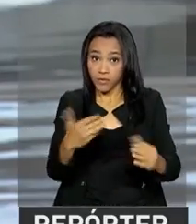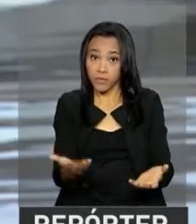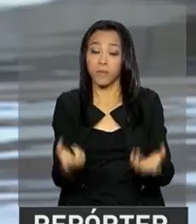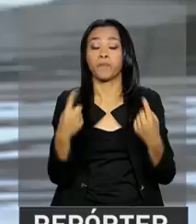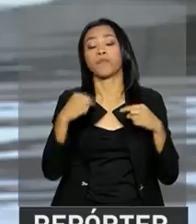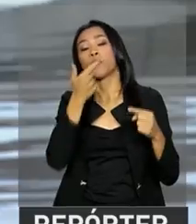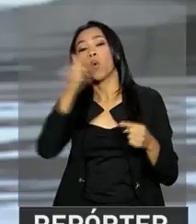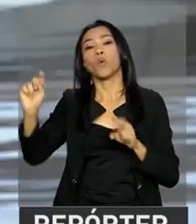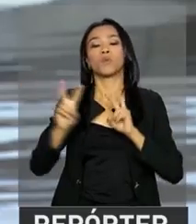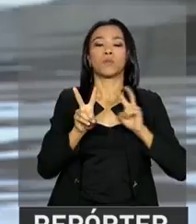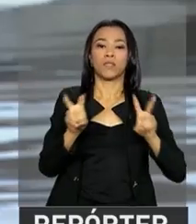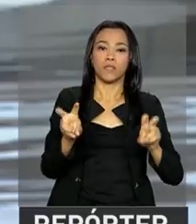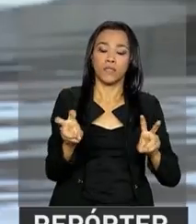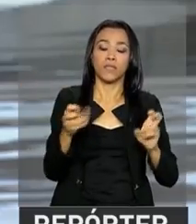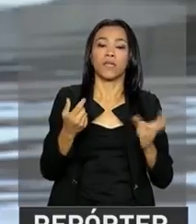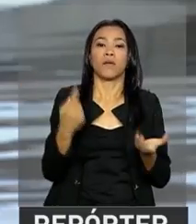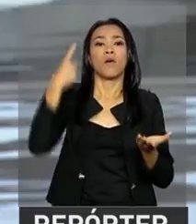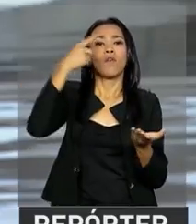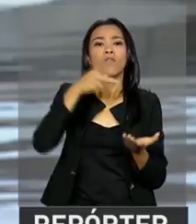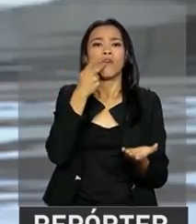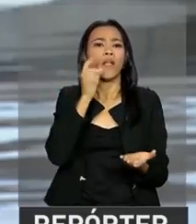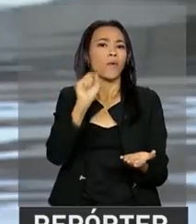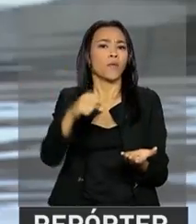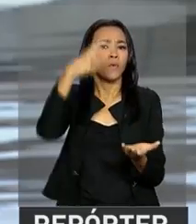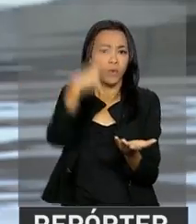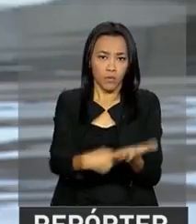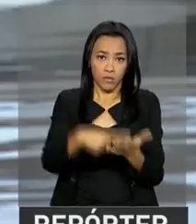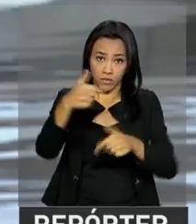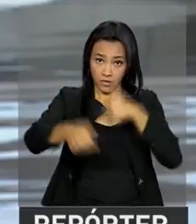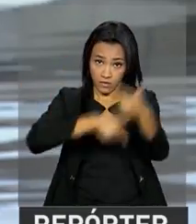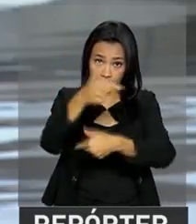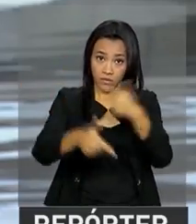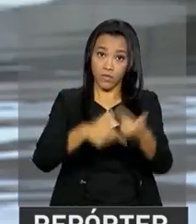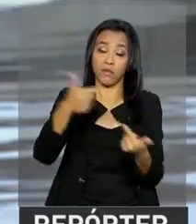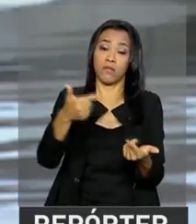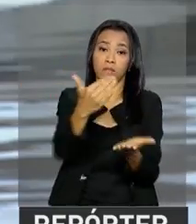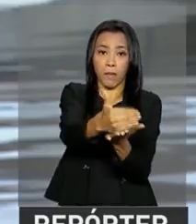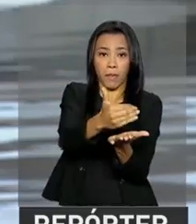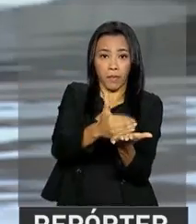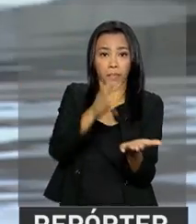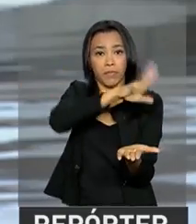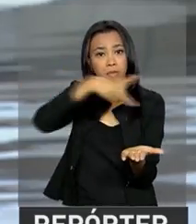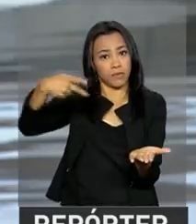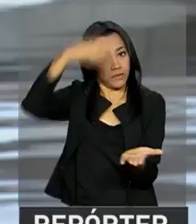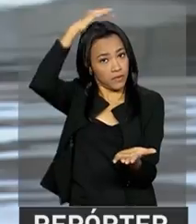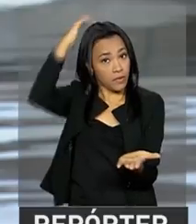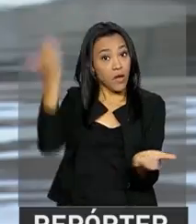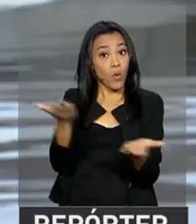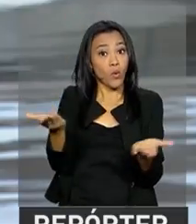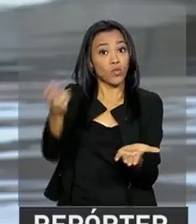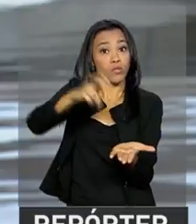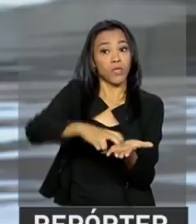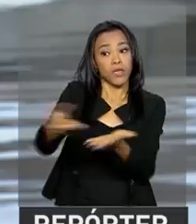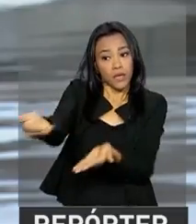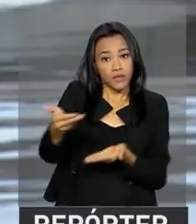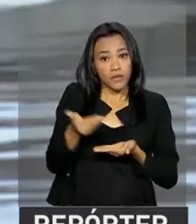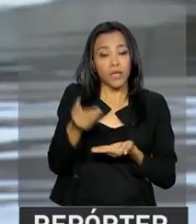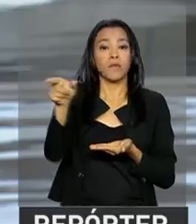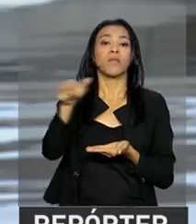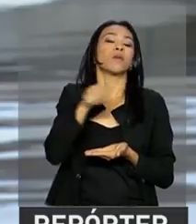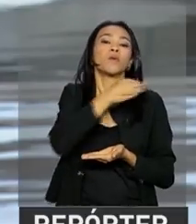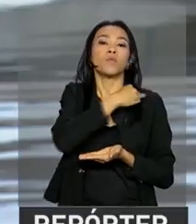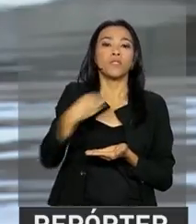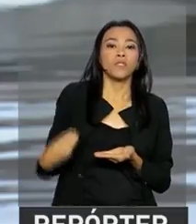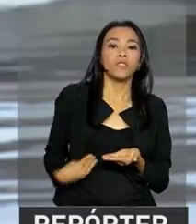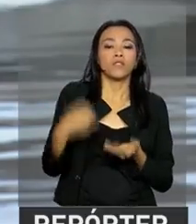falar agora um pouco da agenda do presidente Michel Temer nessa quinta-feira viu Leandro o presidente recebe agora pela manhã o ministro da Defesa